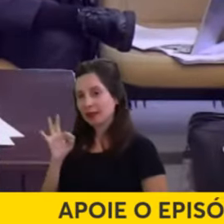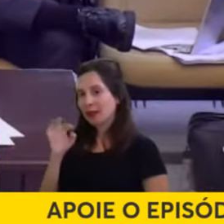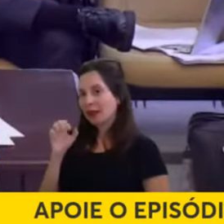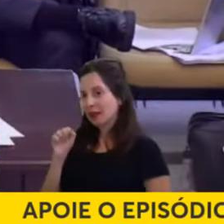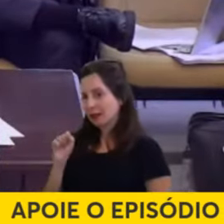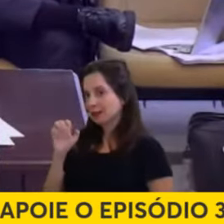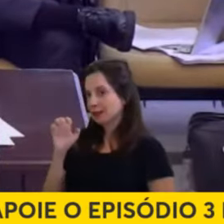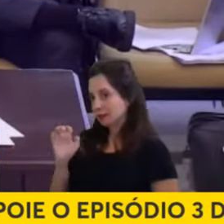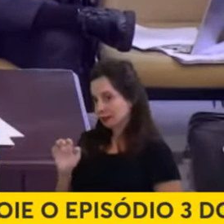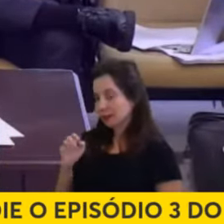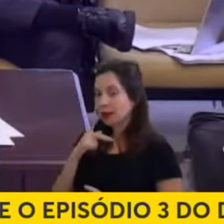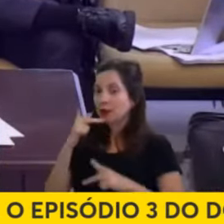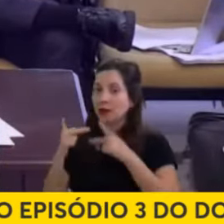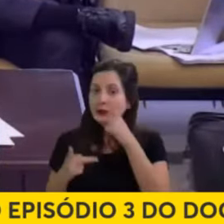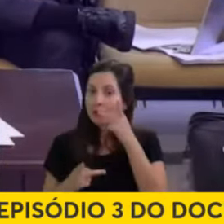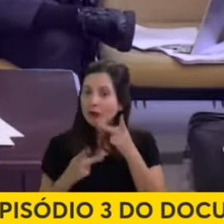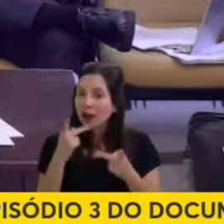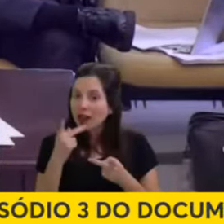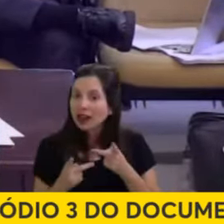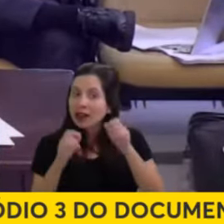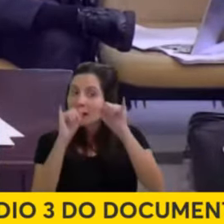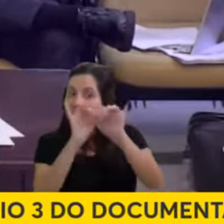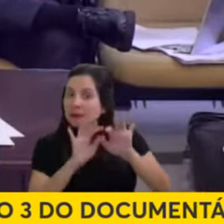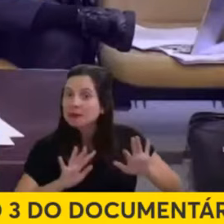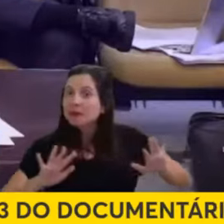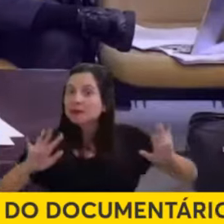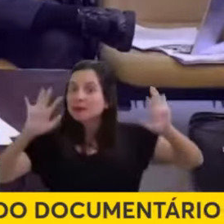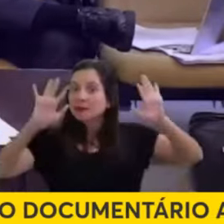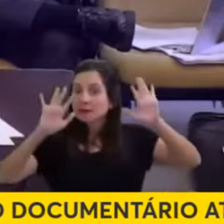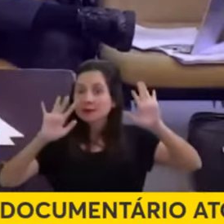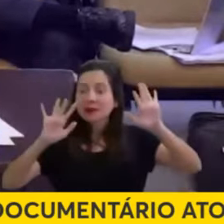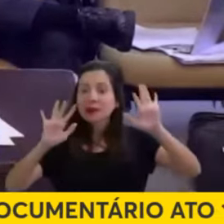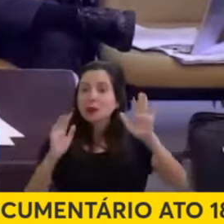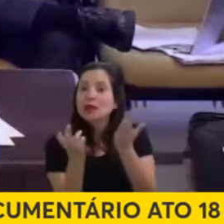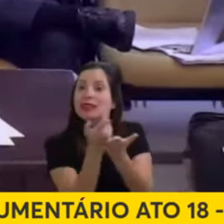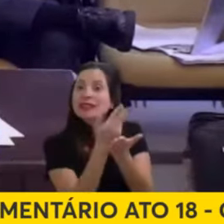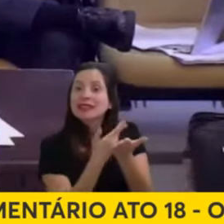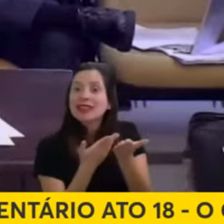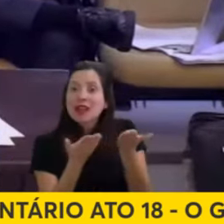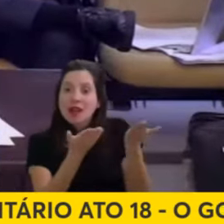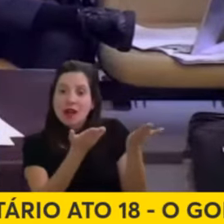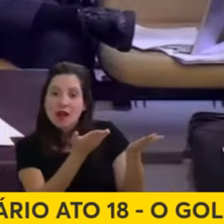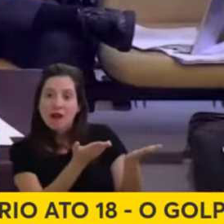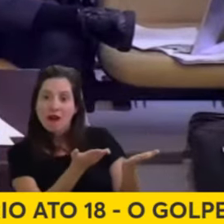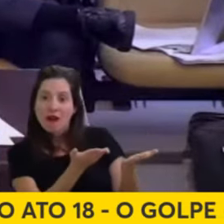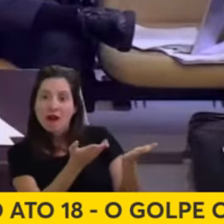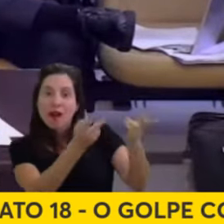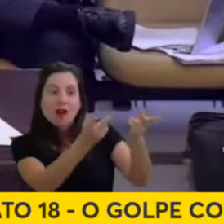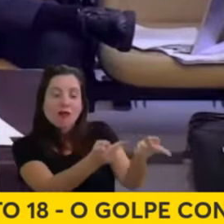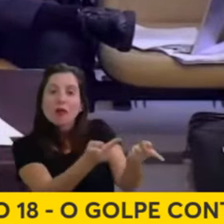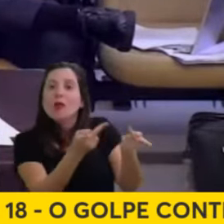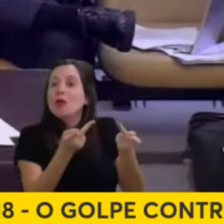a unicidade de identidade visual da campanha a logomarca que veio daquele convite ainda da cerimônia de filiação do